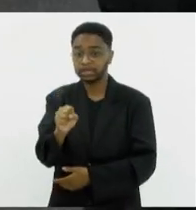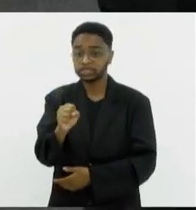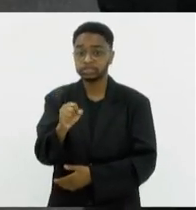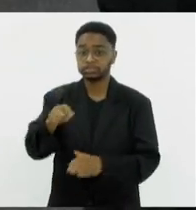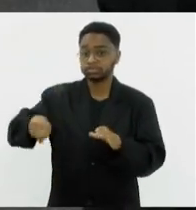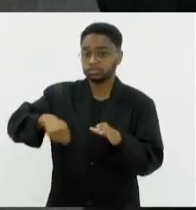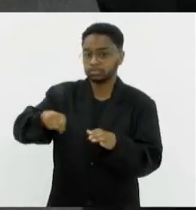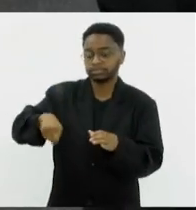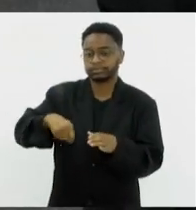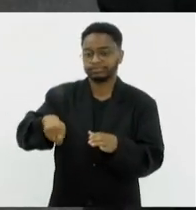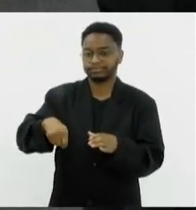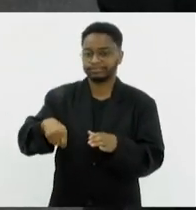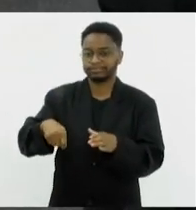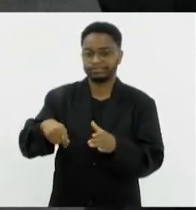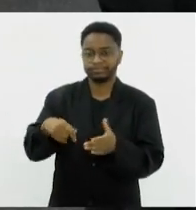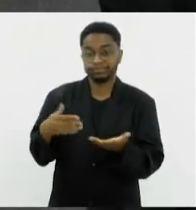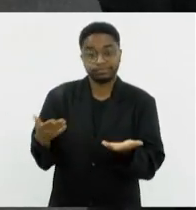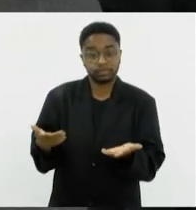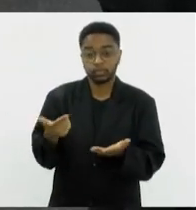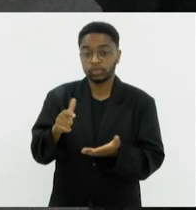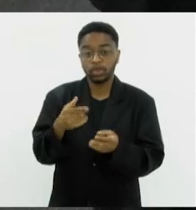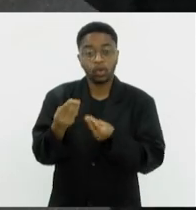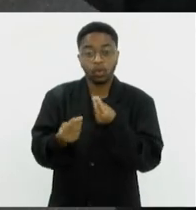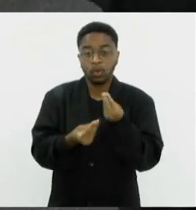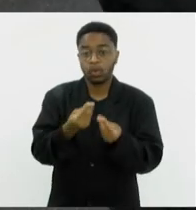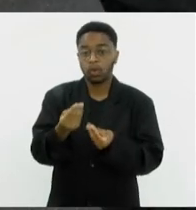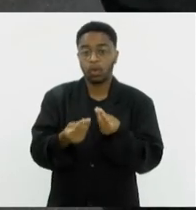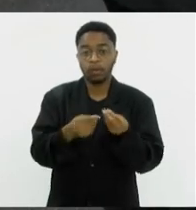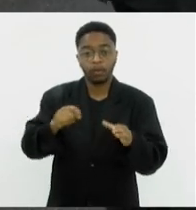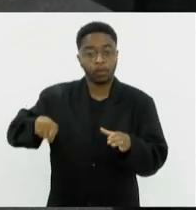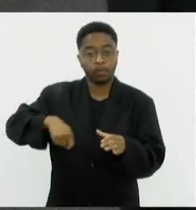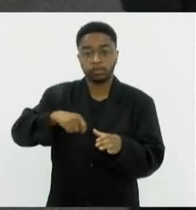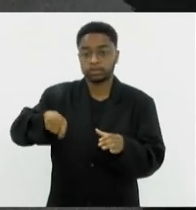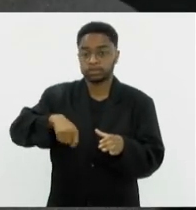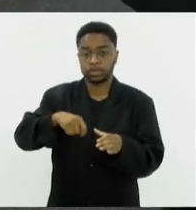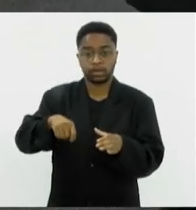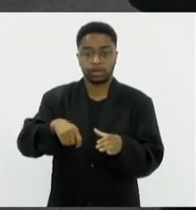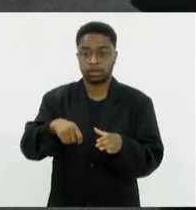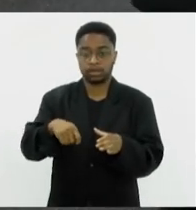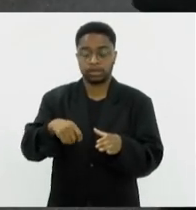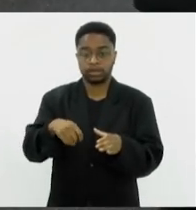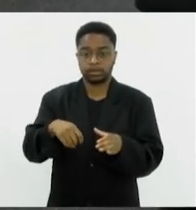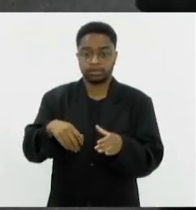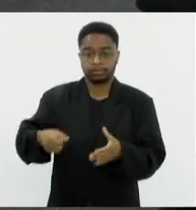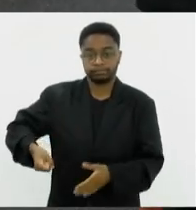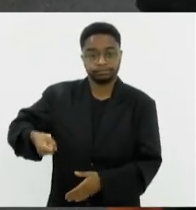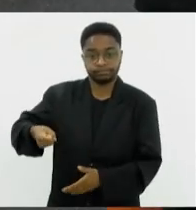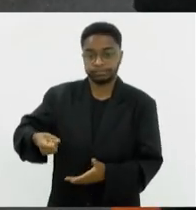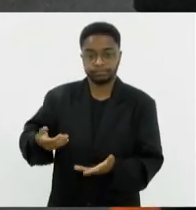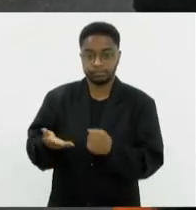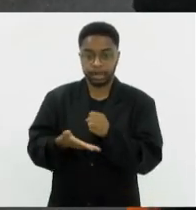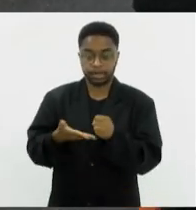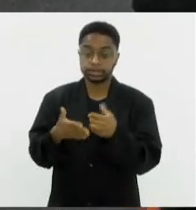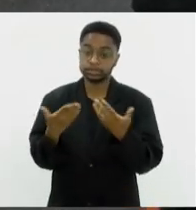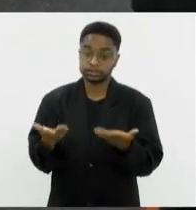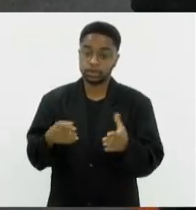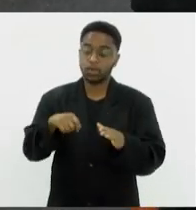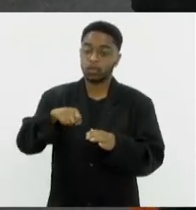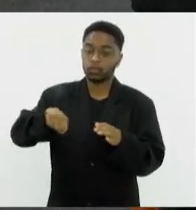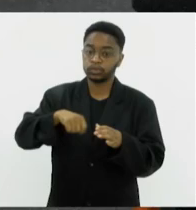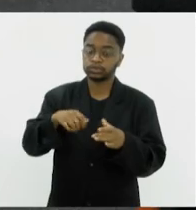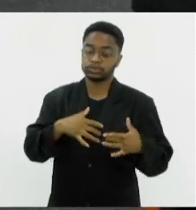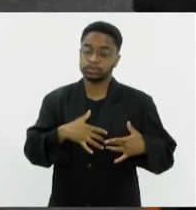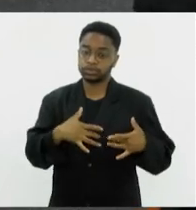essa comida, ela não tem condições de cozinhar a comida numa cesta básica. Então, as cozinhas